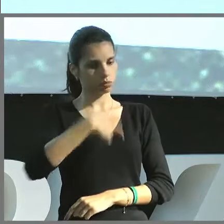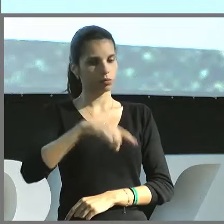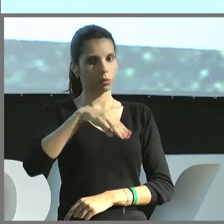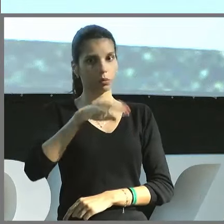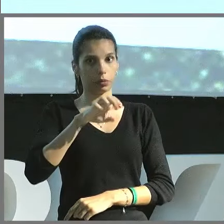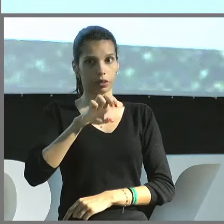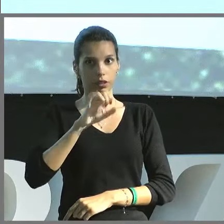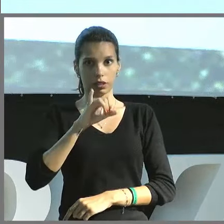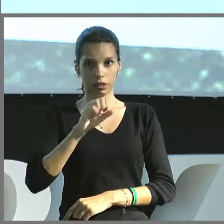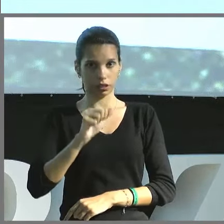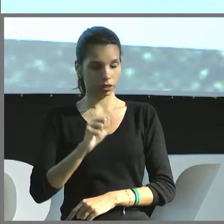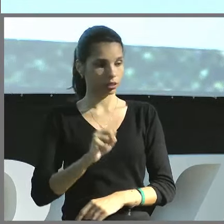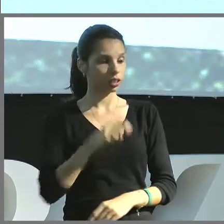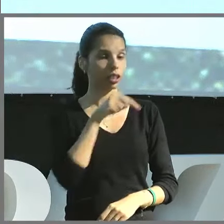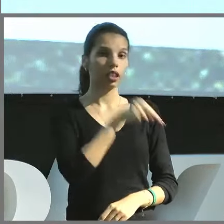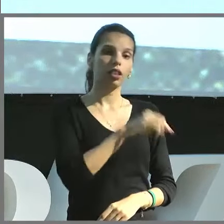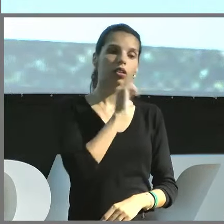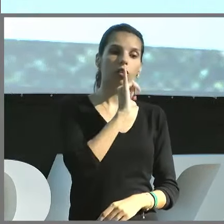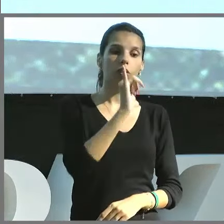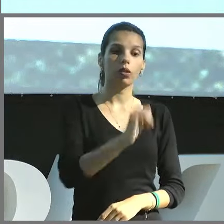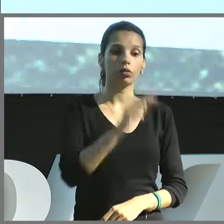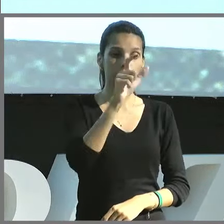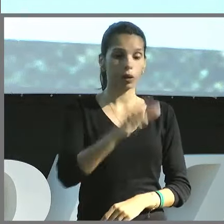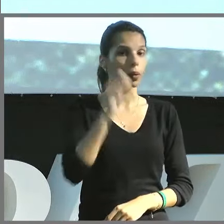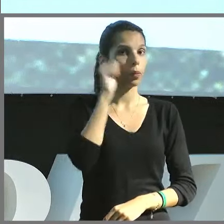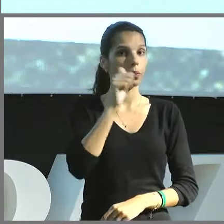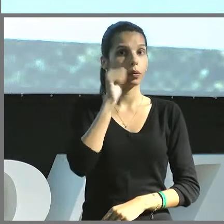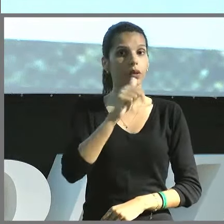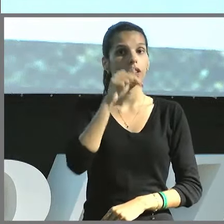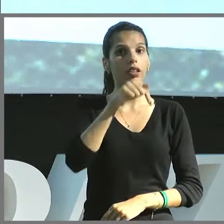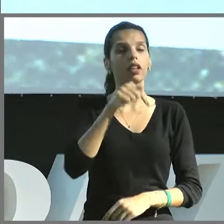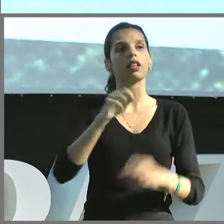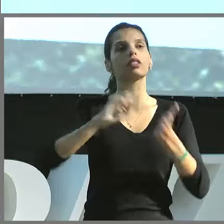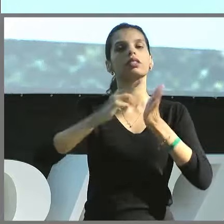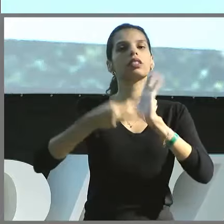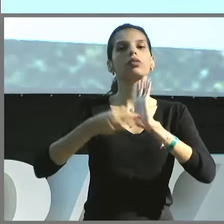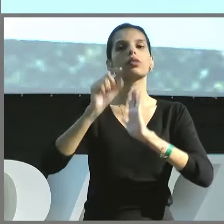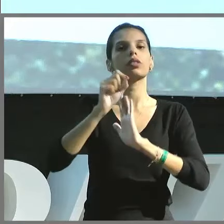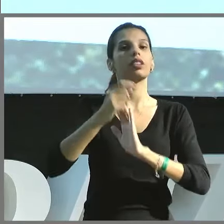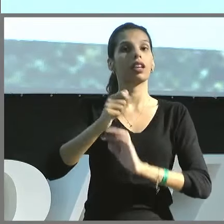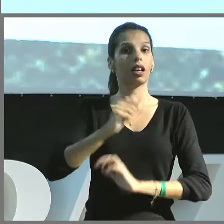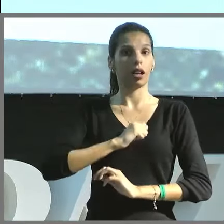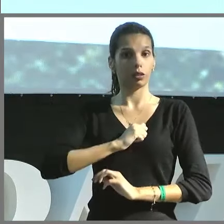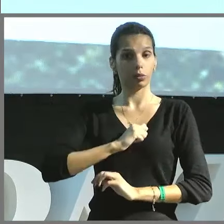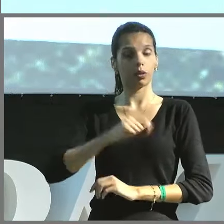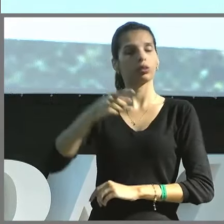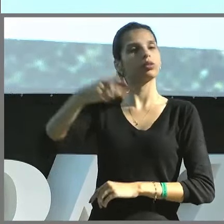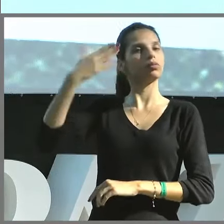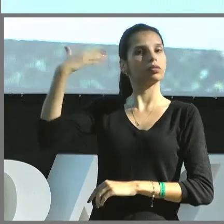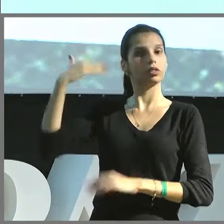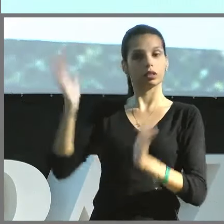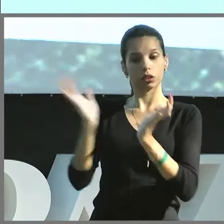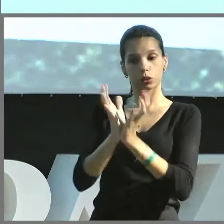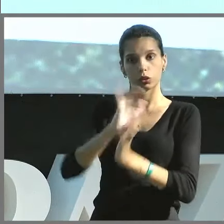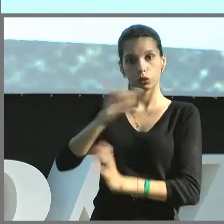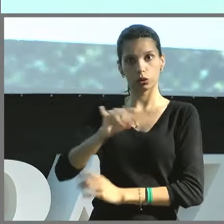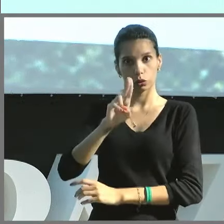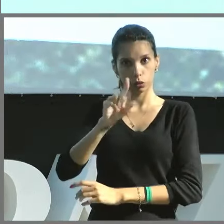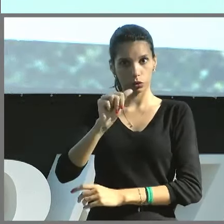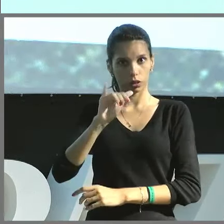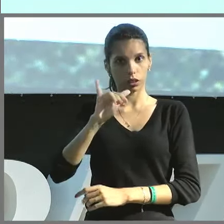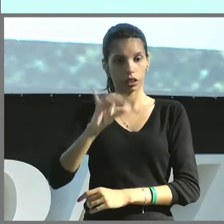uma mulher, considerada do ponto de vista antropológico do povo judaico, aquém do